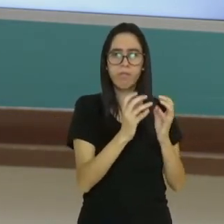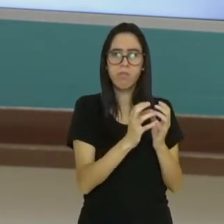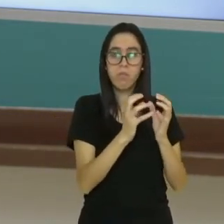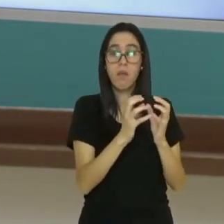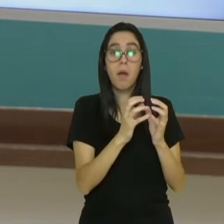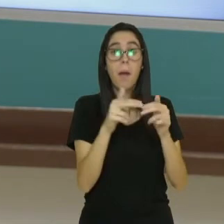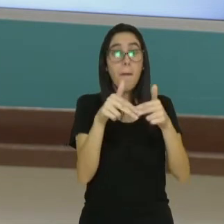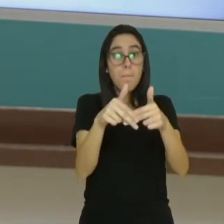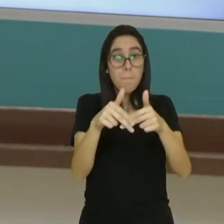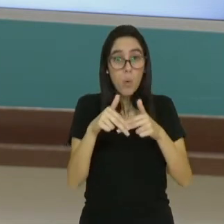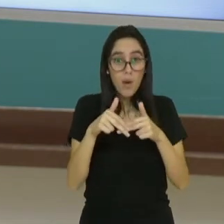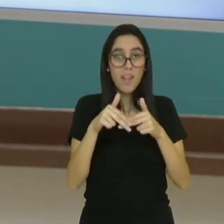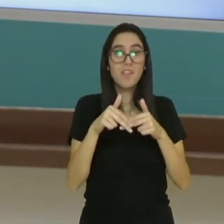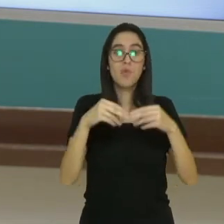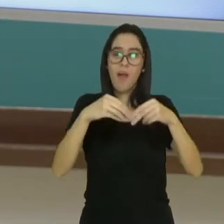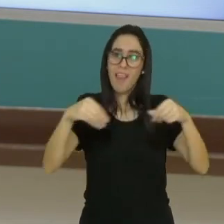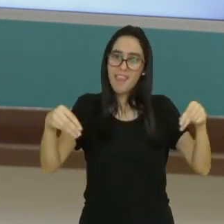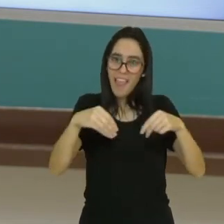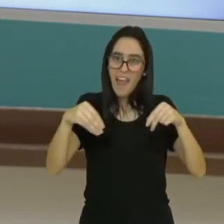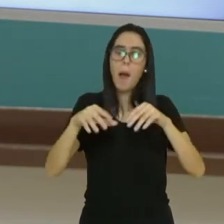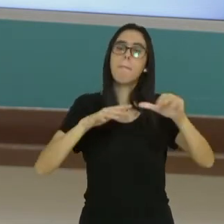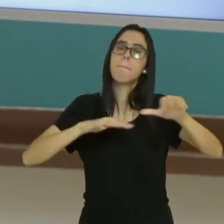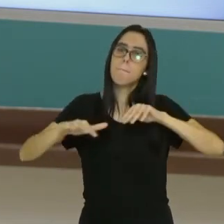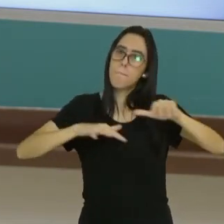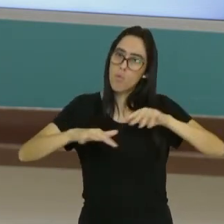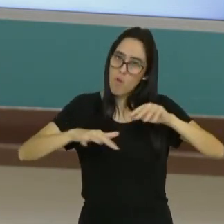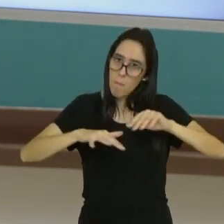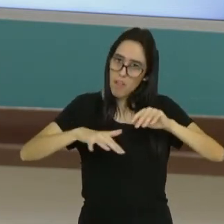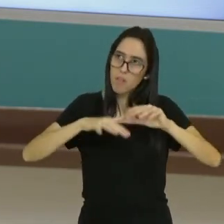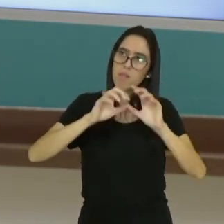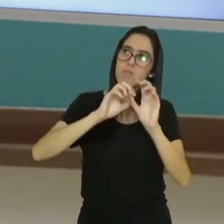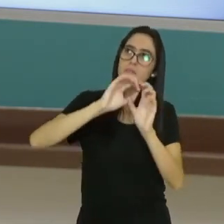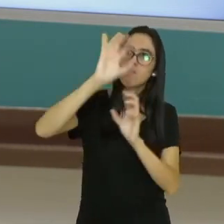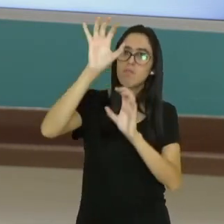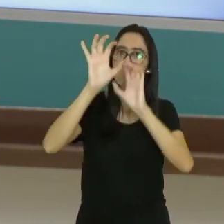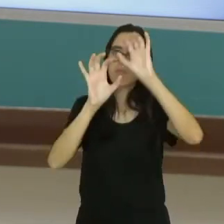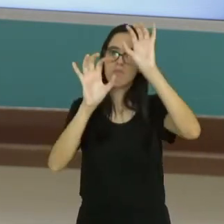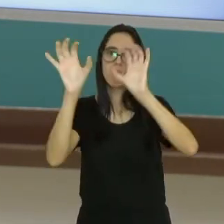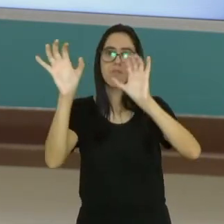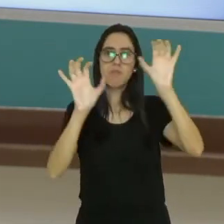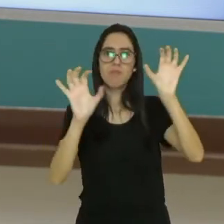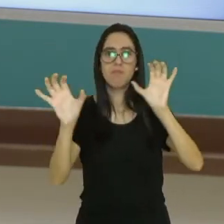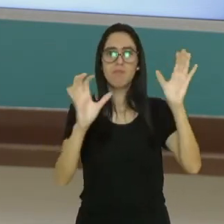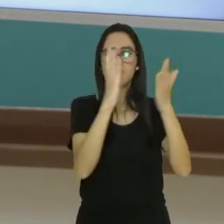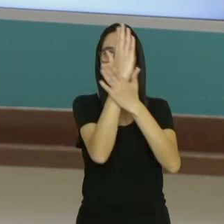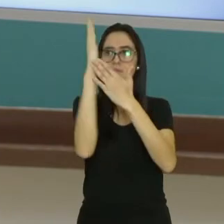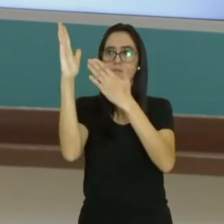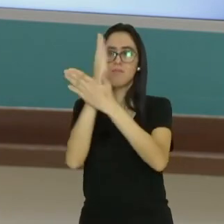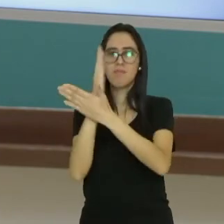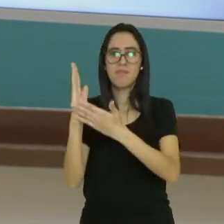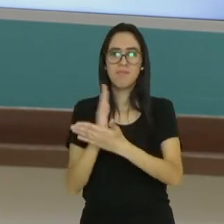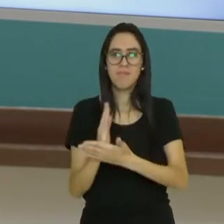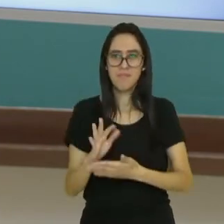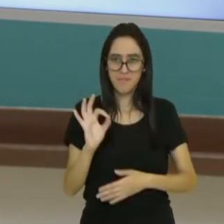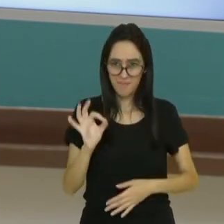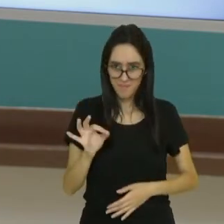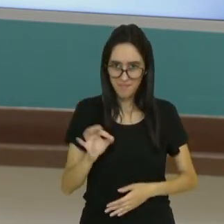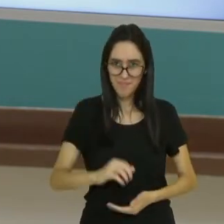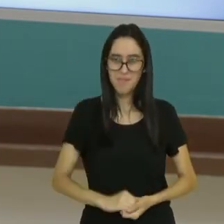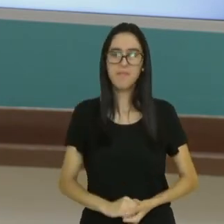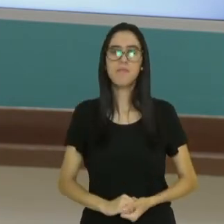mais externa, se movimente, e foi a partir disso que os continentes foram se separando ali, se